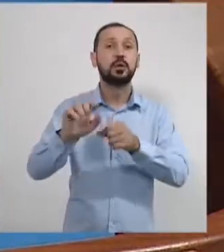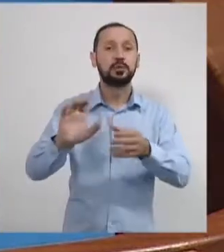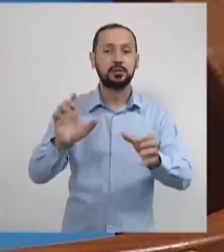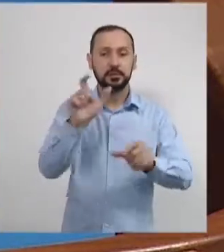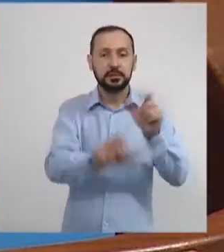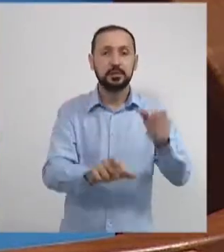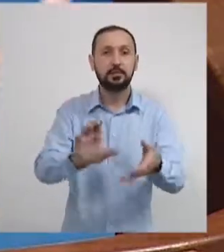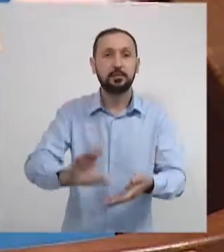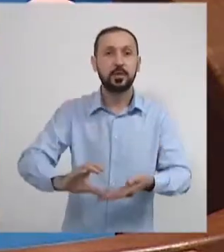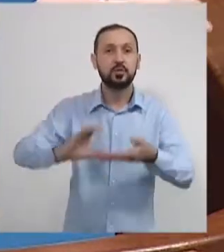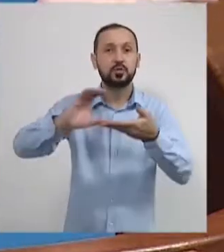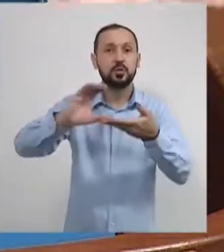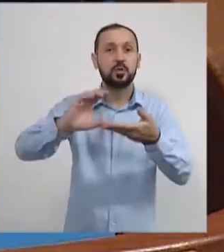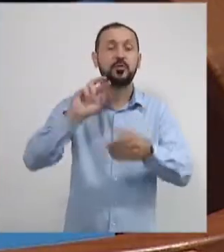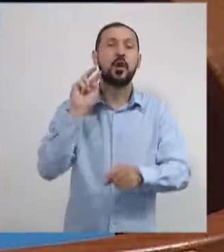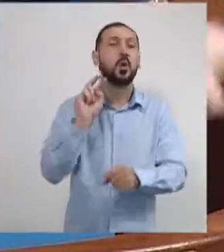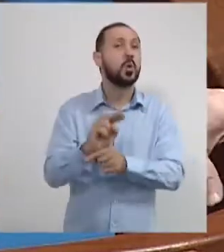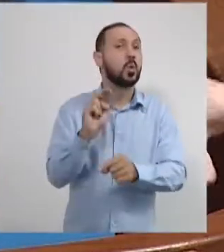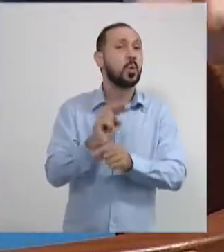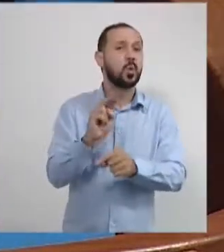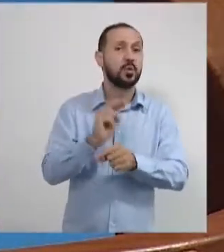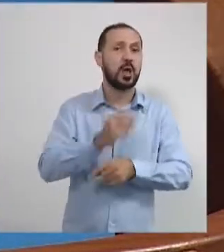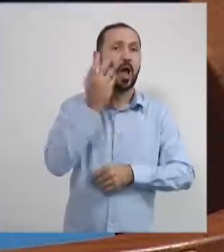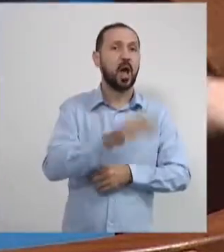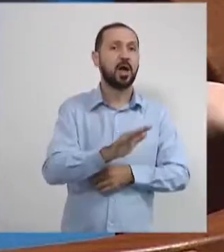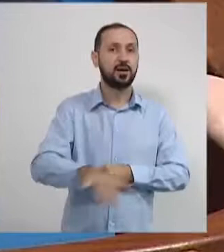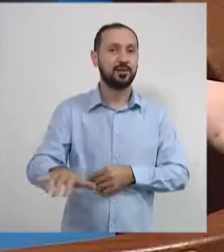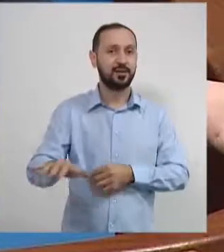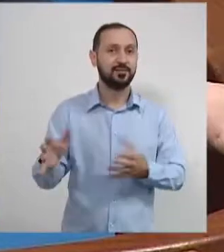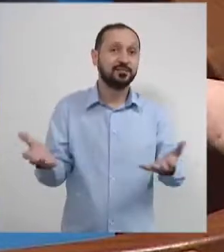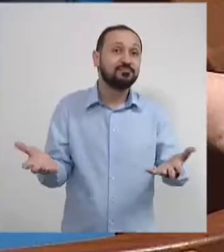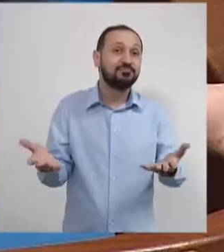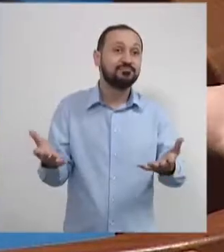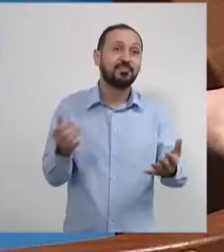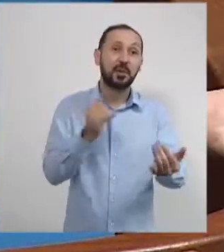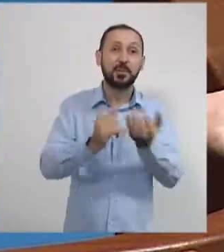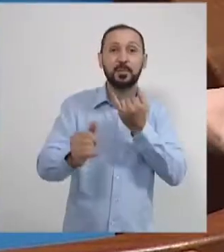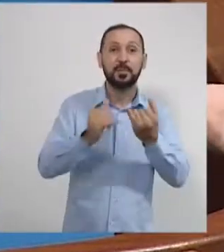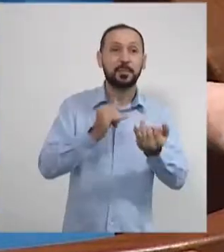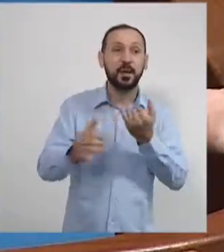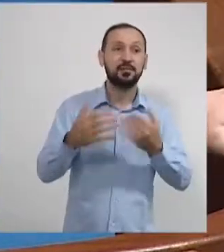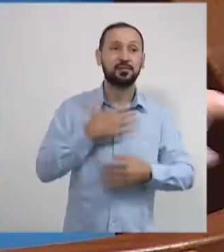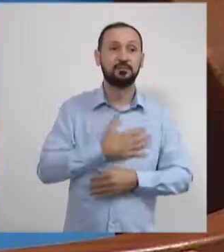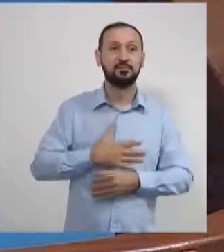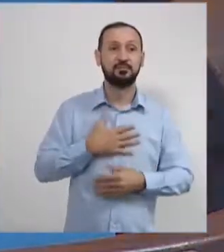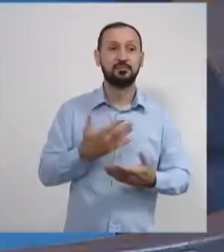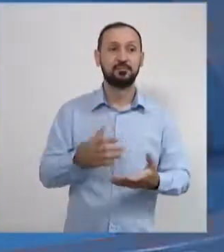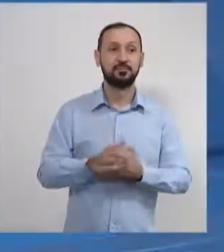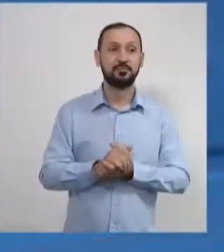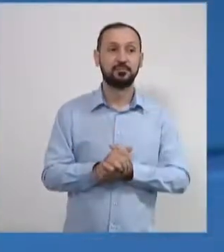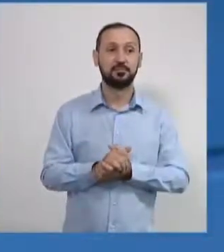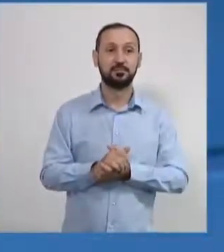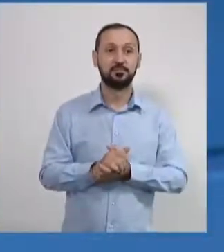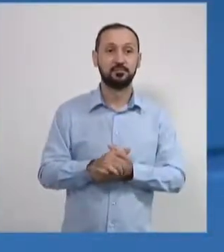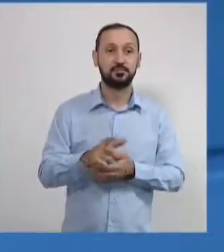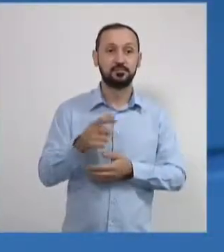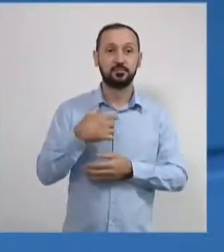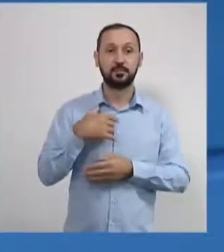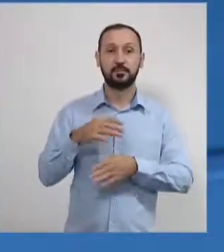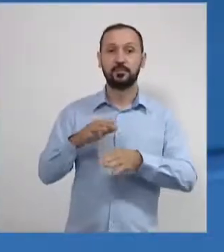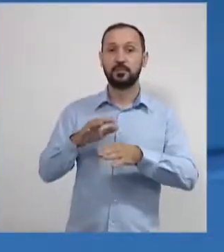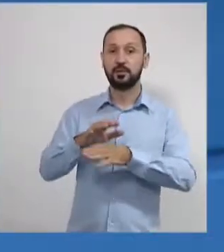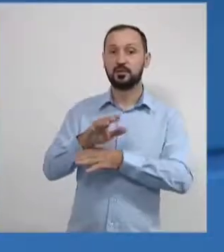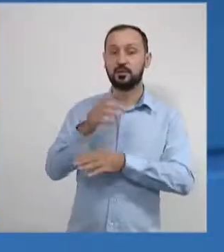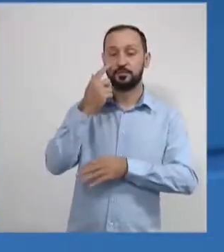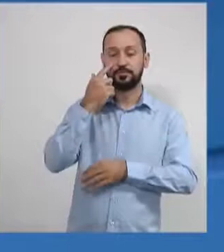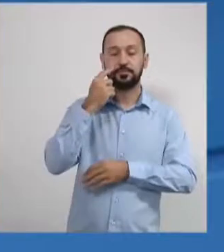dessas pessoas que vai tutelar e zelar pelas nossas crianças. Concedo uma parte a Vossa Excelência com a maior satisfação. Deputado Barbosinho, eu quero parabenizar a Vossa